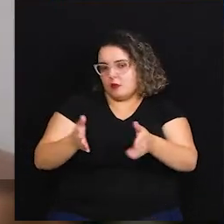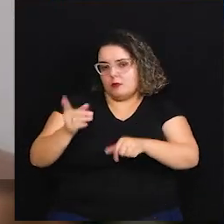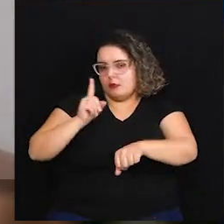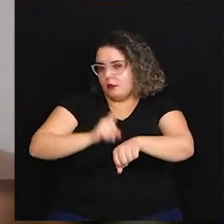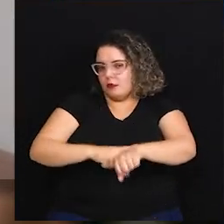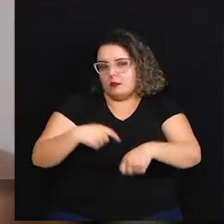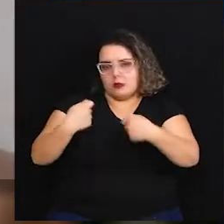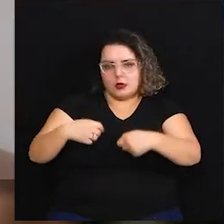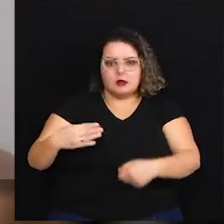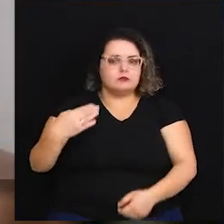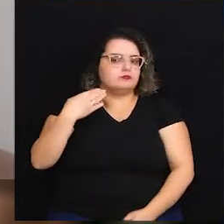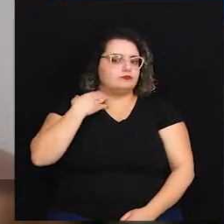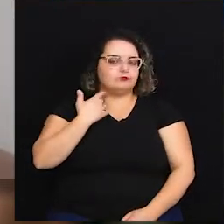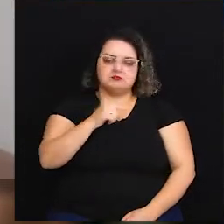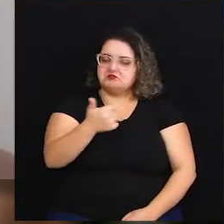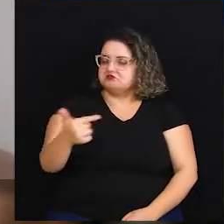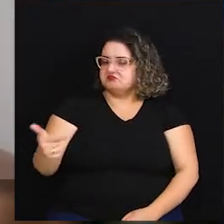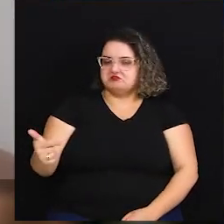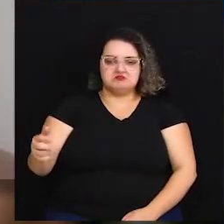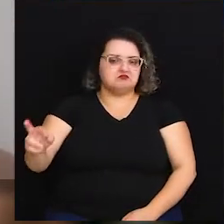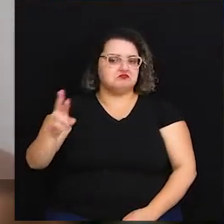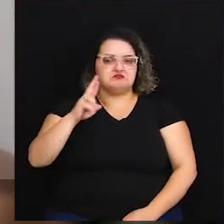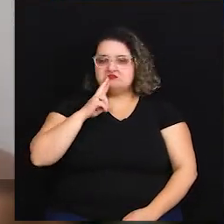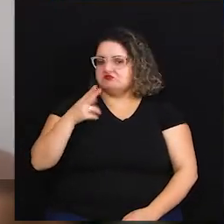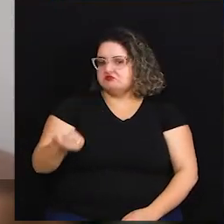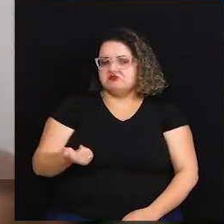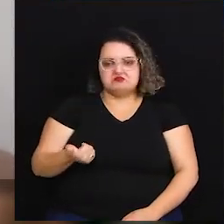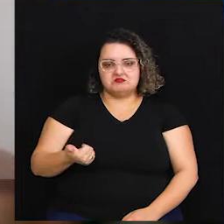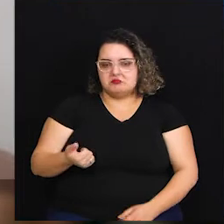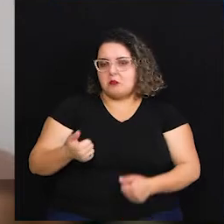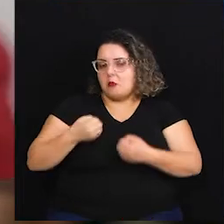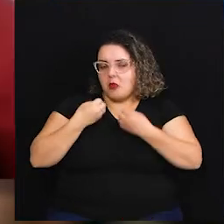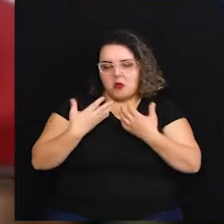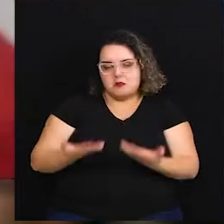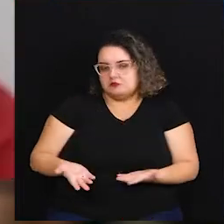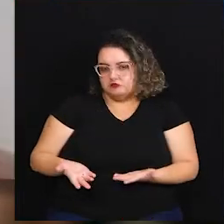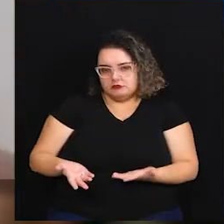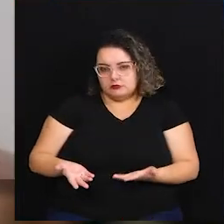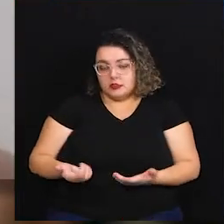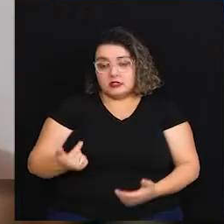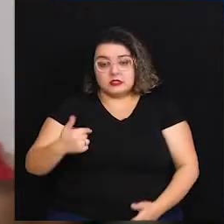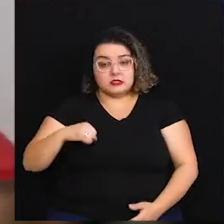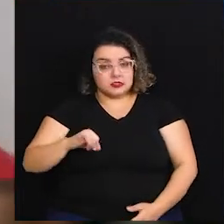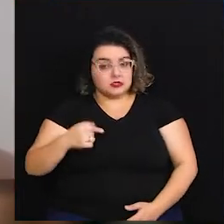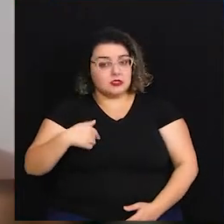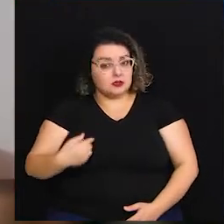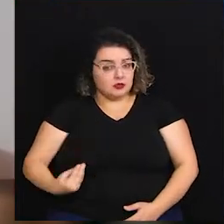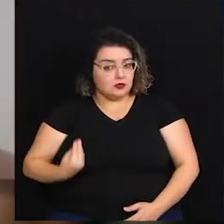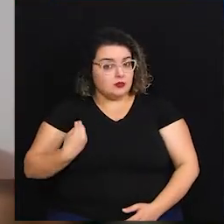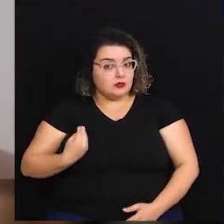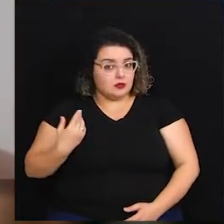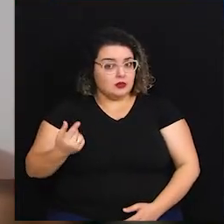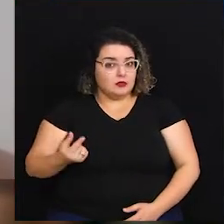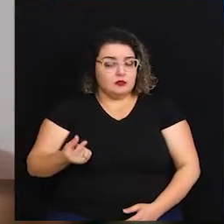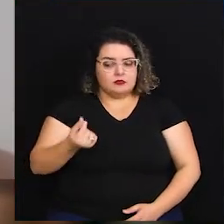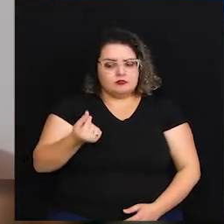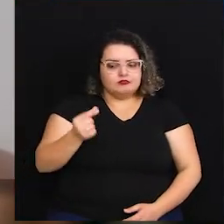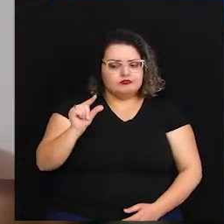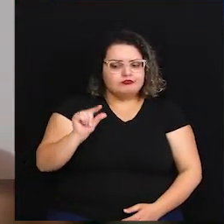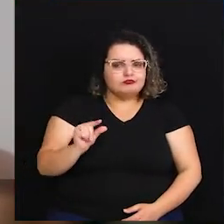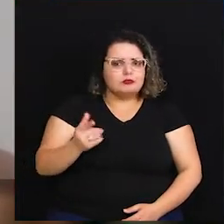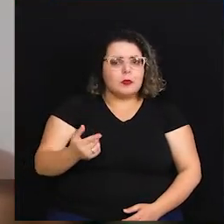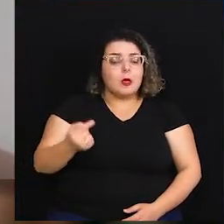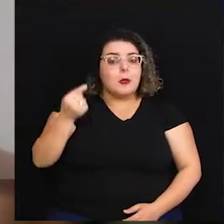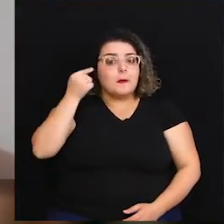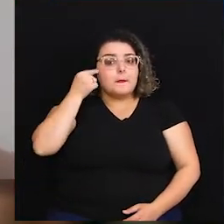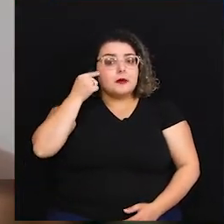banco, eu nunca tive isso. E eu penso, se eu passei por isso com faturamento que não era tão baixo,